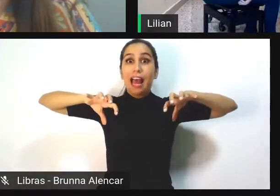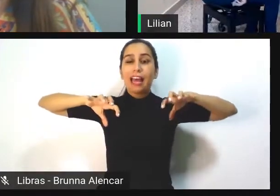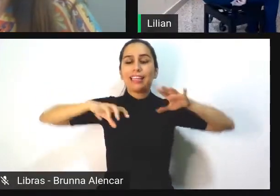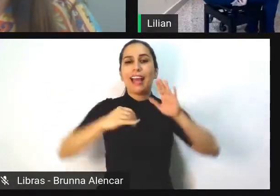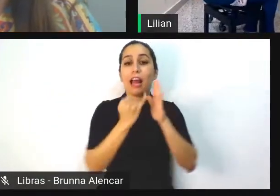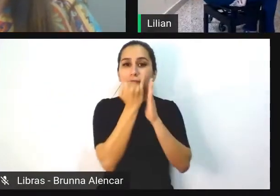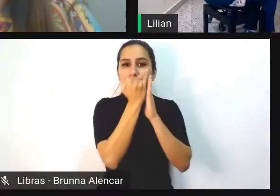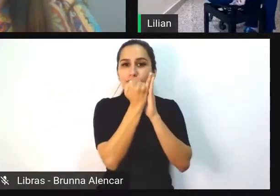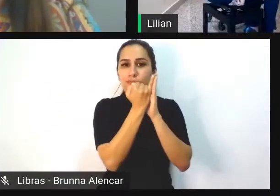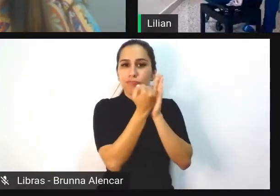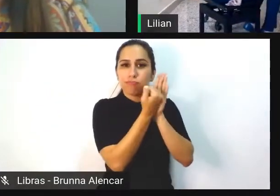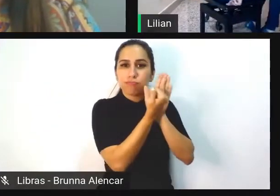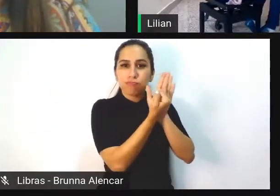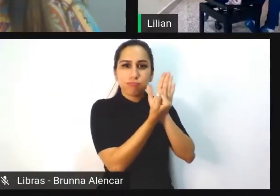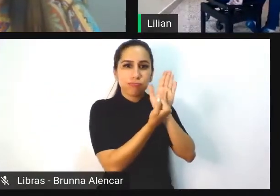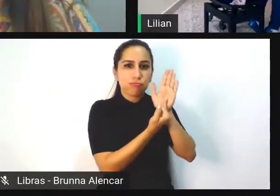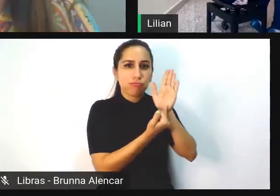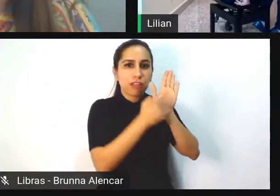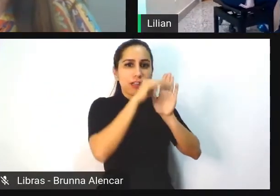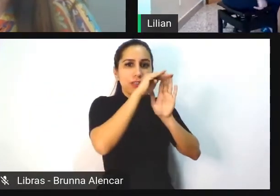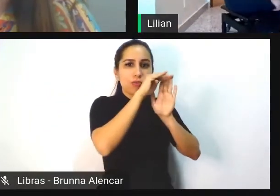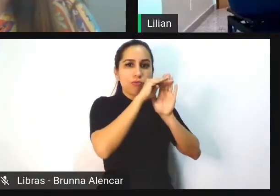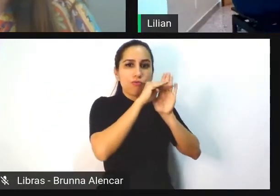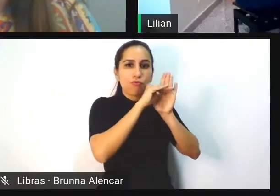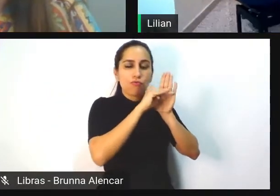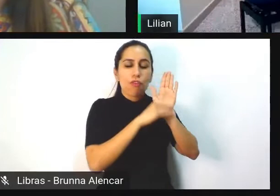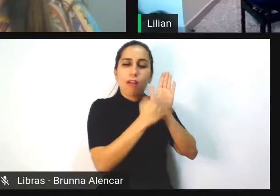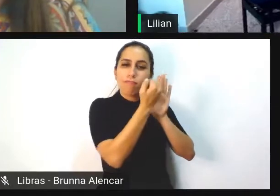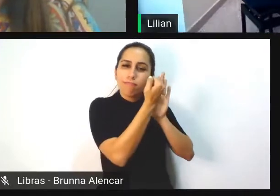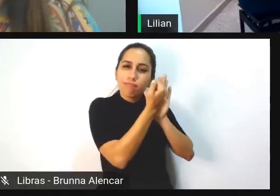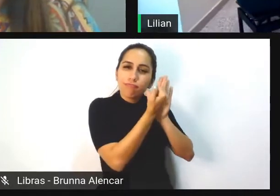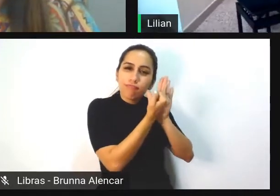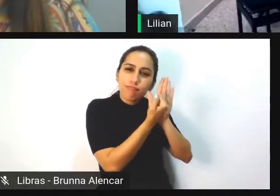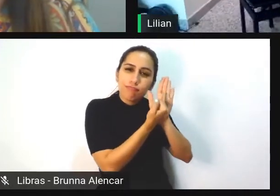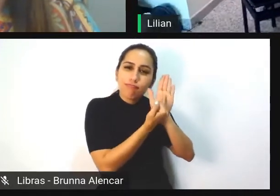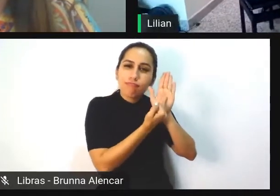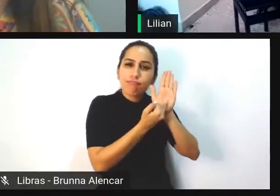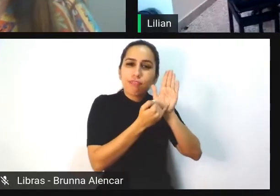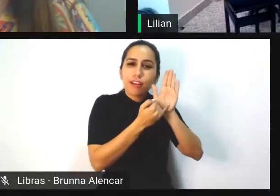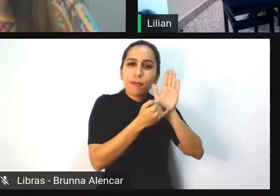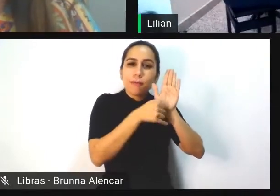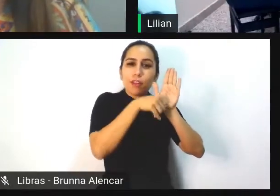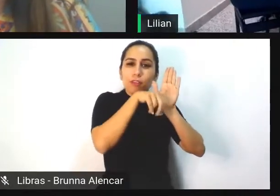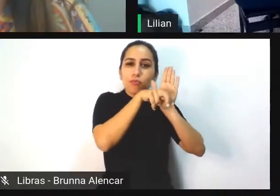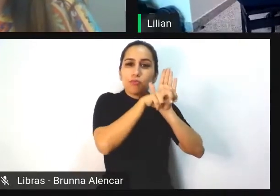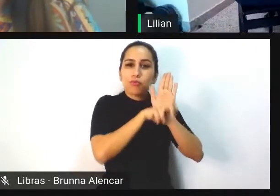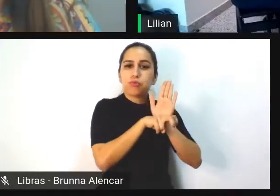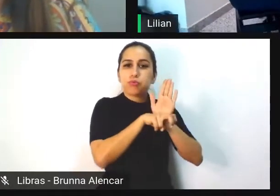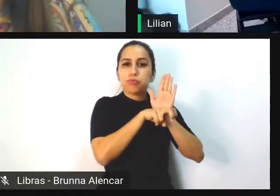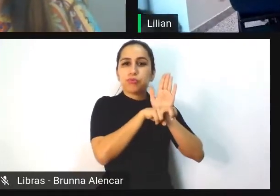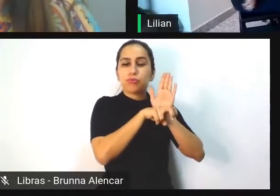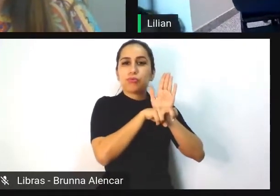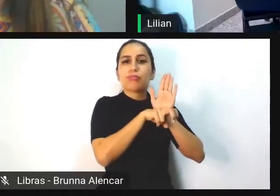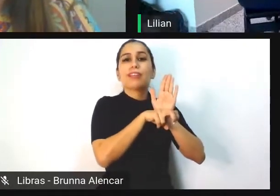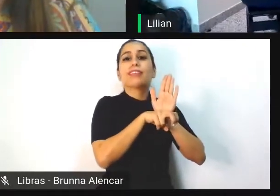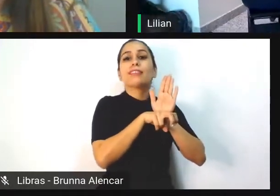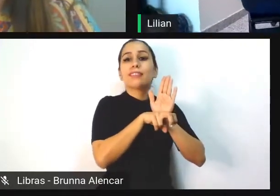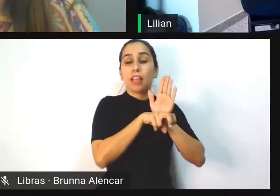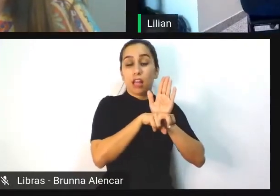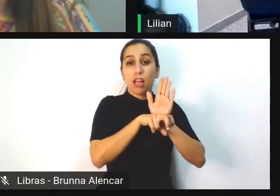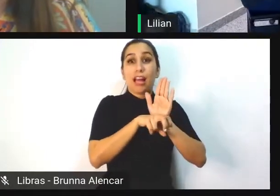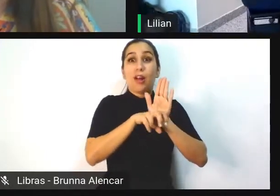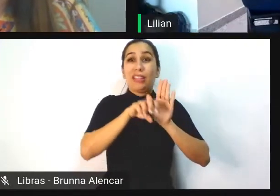eu sento fora dos ossinhos, por exemplo, dessa forma, o que acontece? Eu perco a